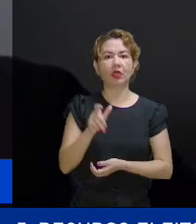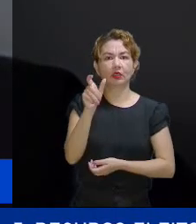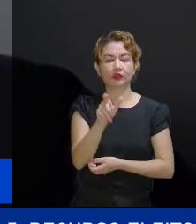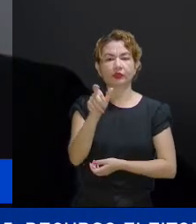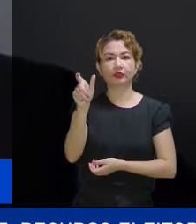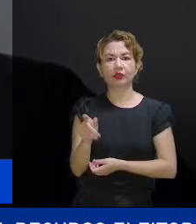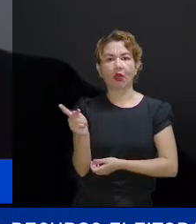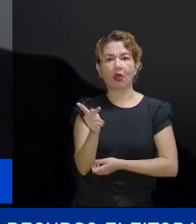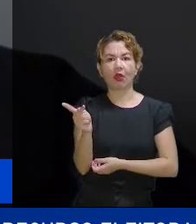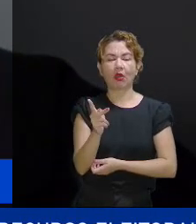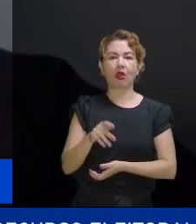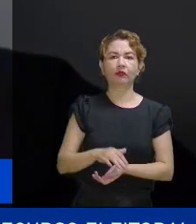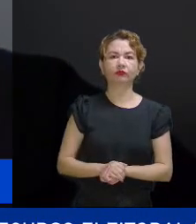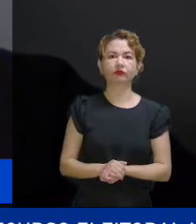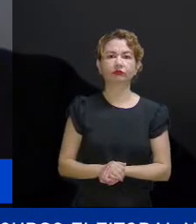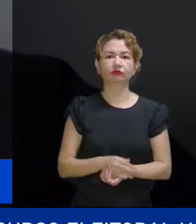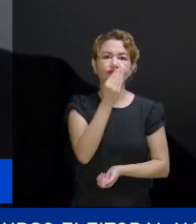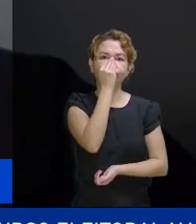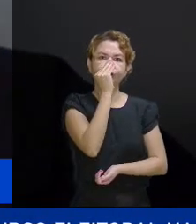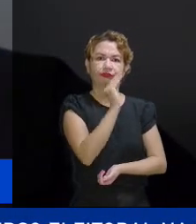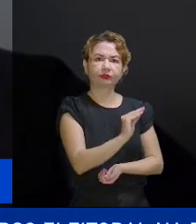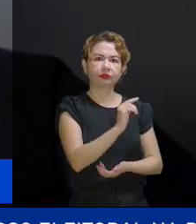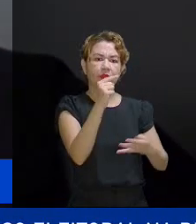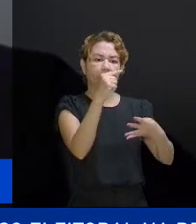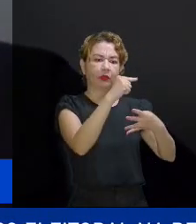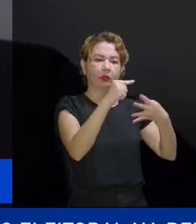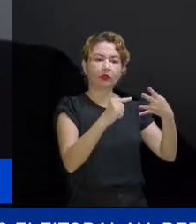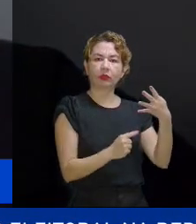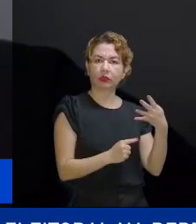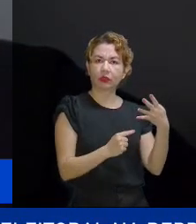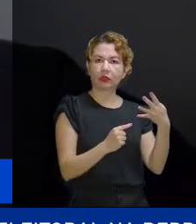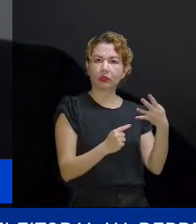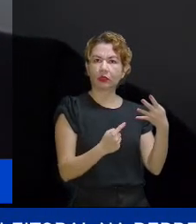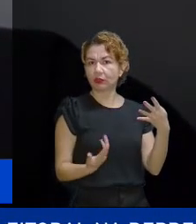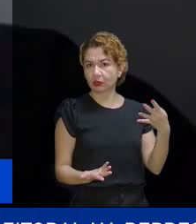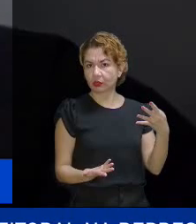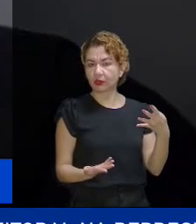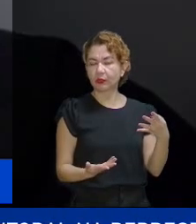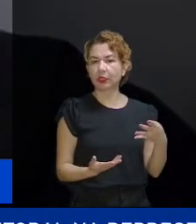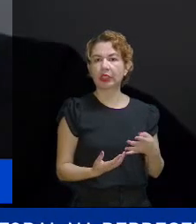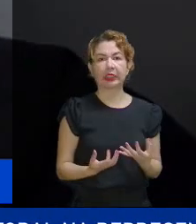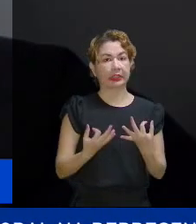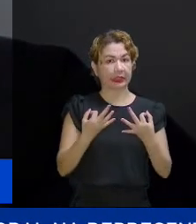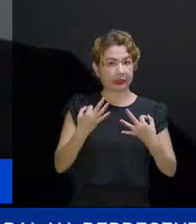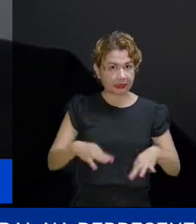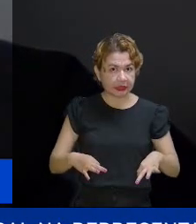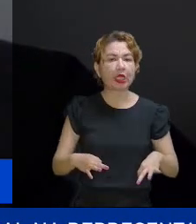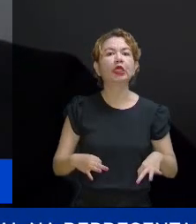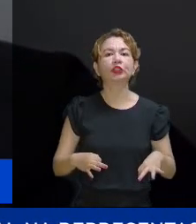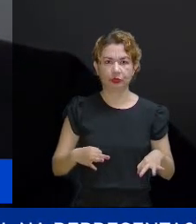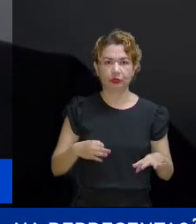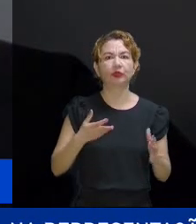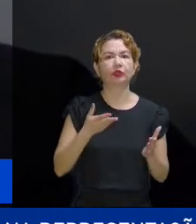recorridos desatenderam um dos requisitos apontados, considerar